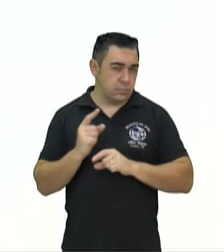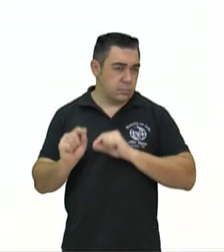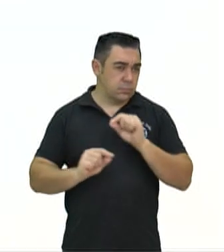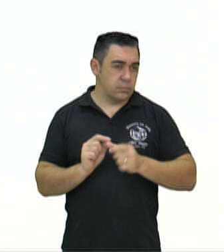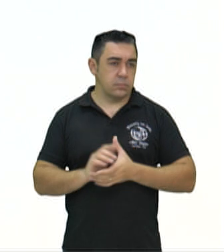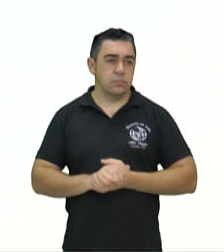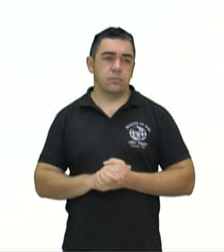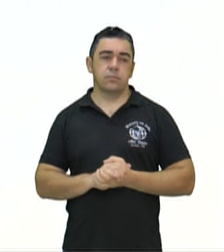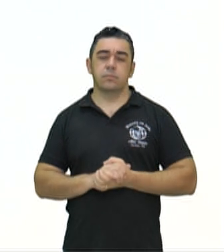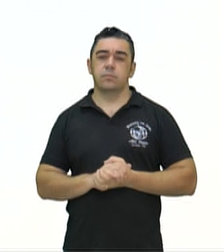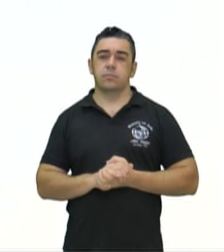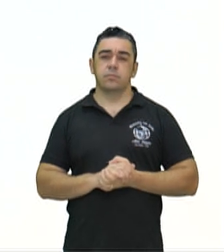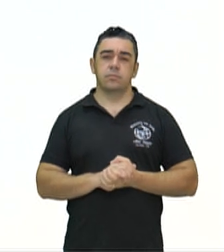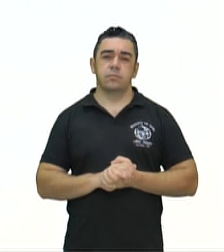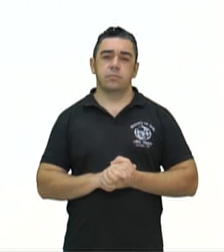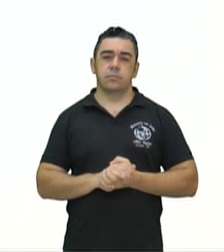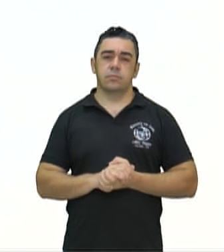que